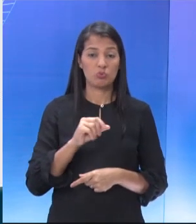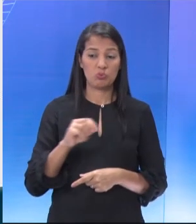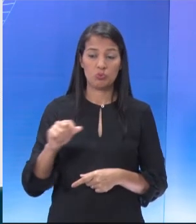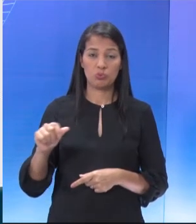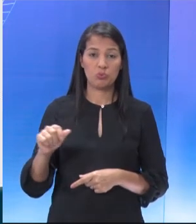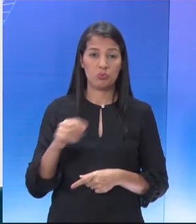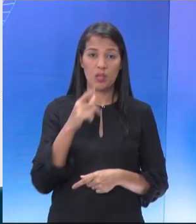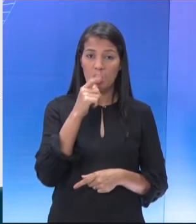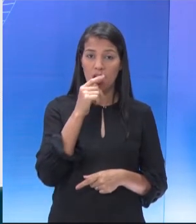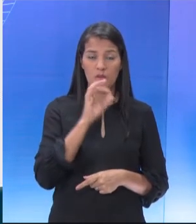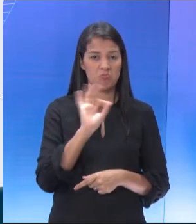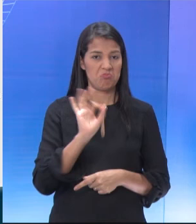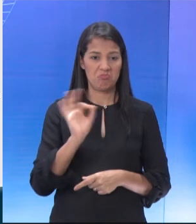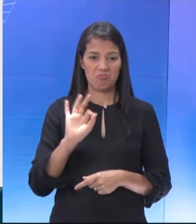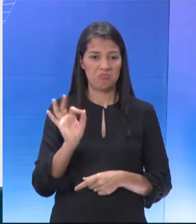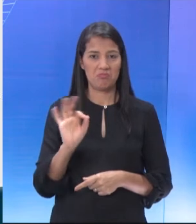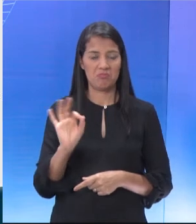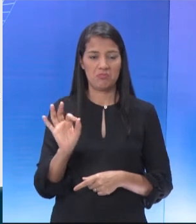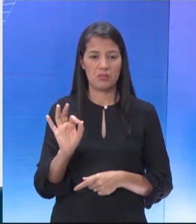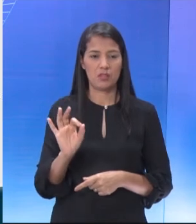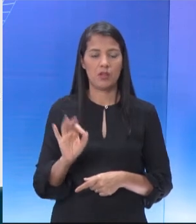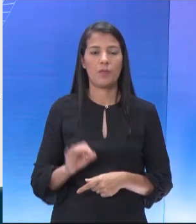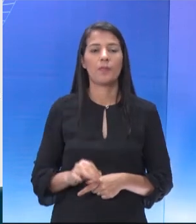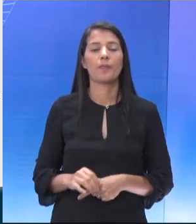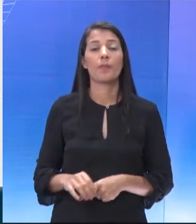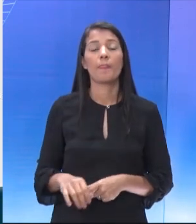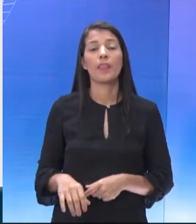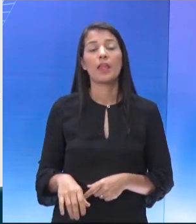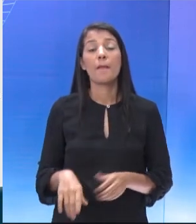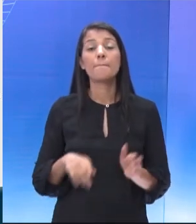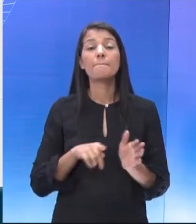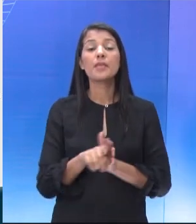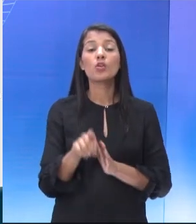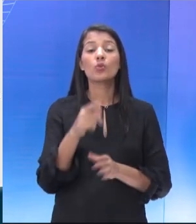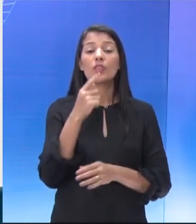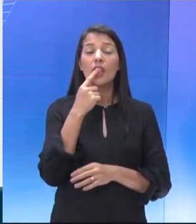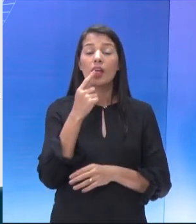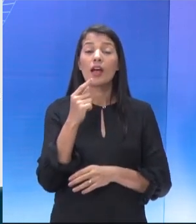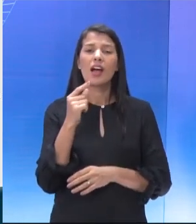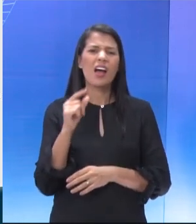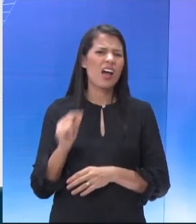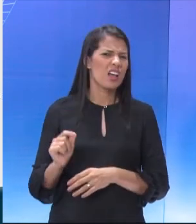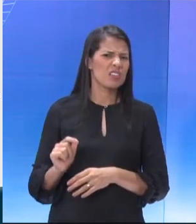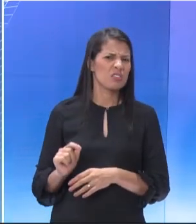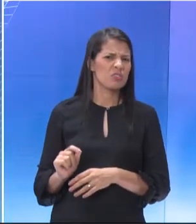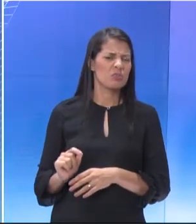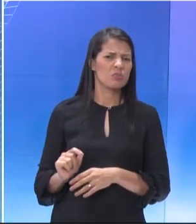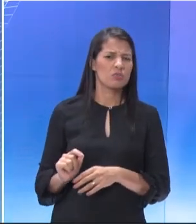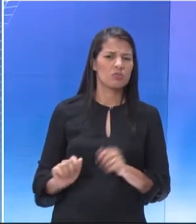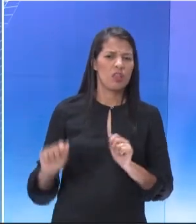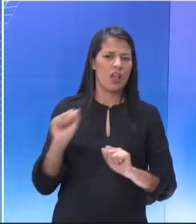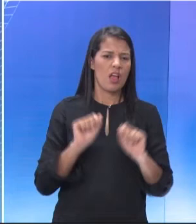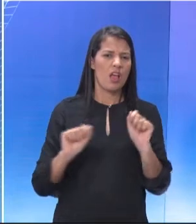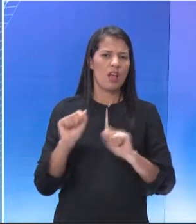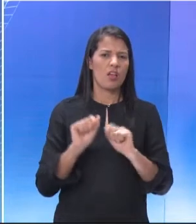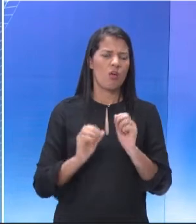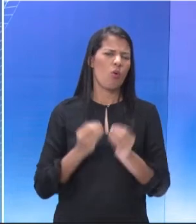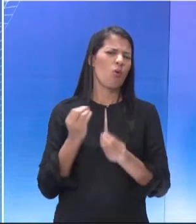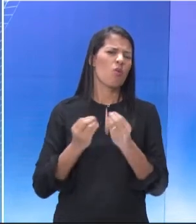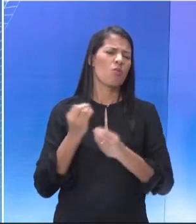Esses ácidos atuam no processo de modo A. Bom, lembra que eu falei para vocês sobre